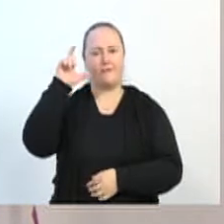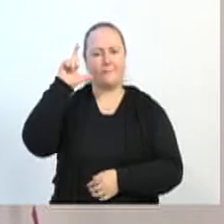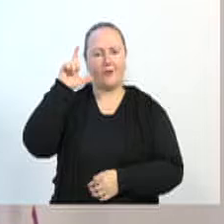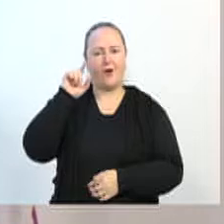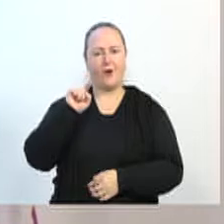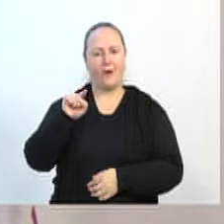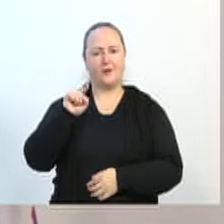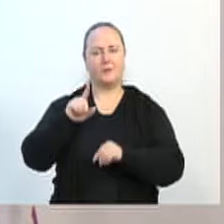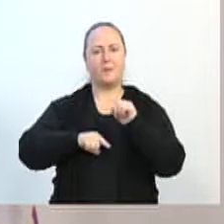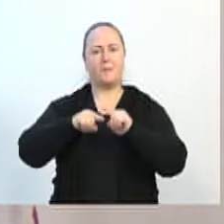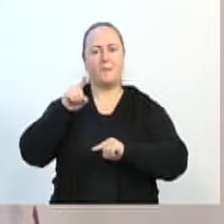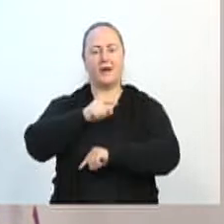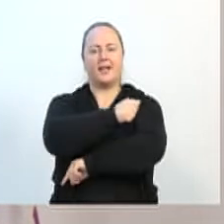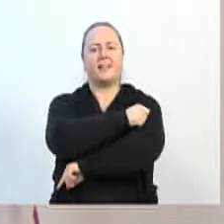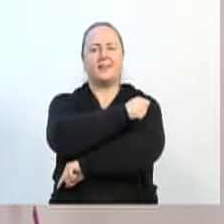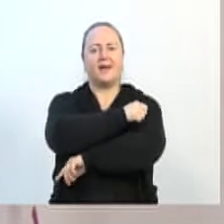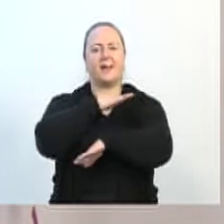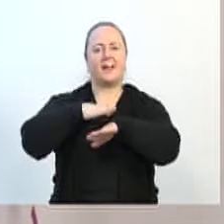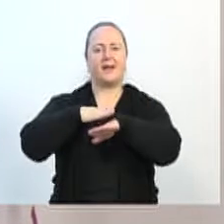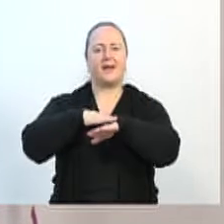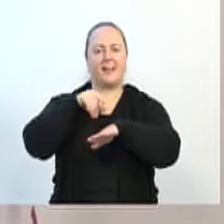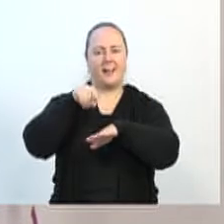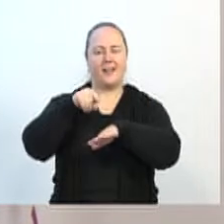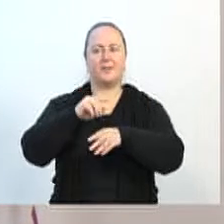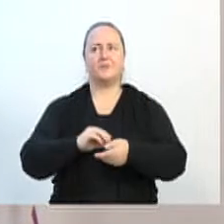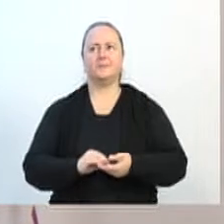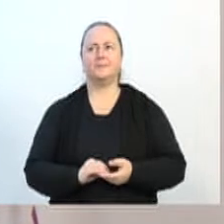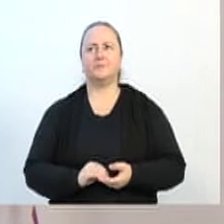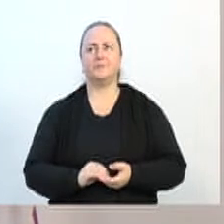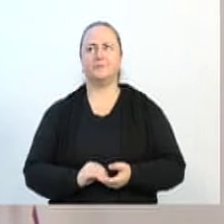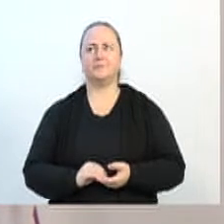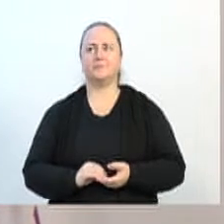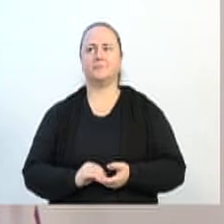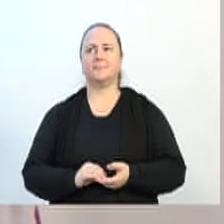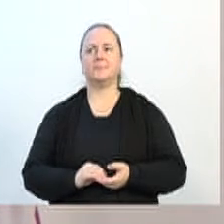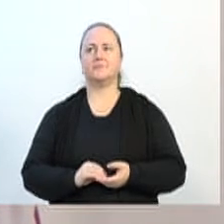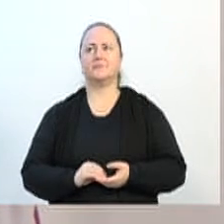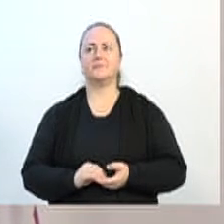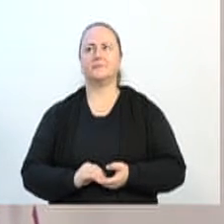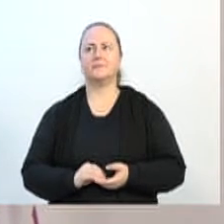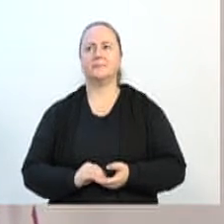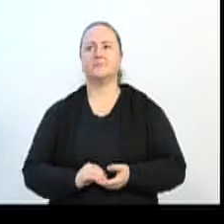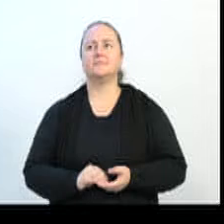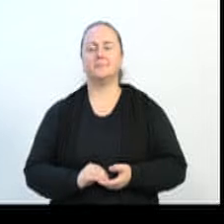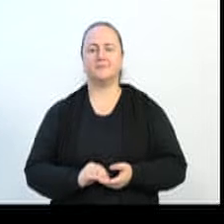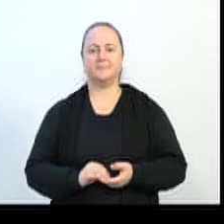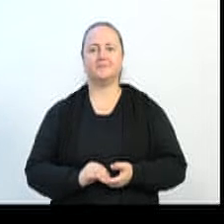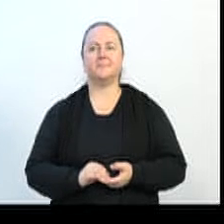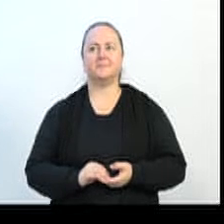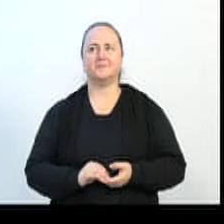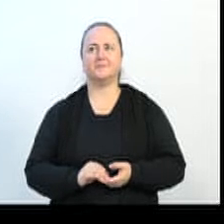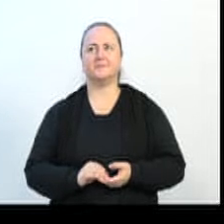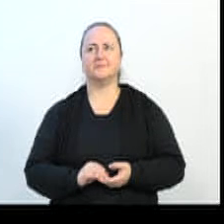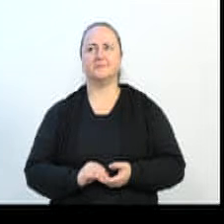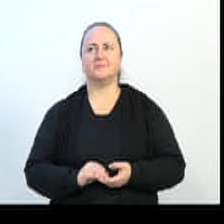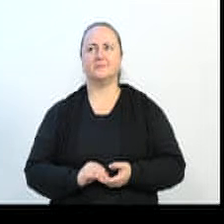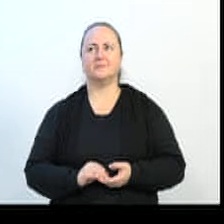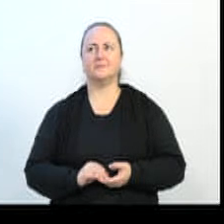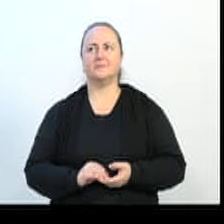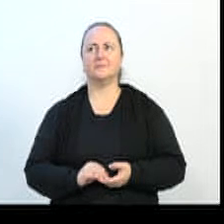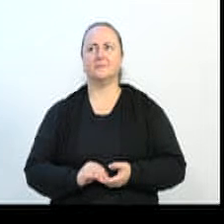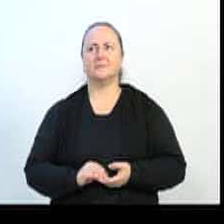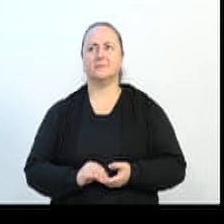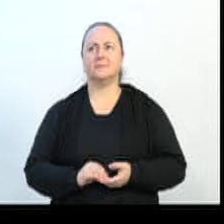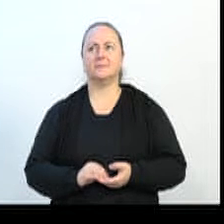dos materiais que foram expostos no mural da escola, se puder colocar. E aqui